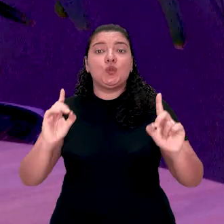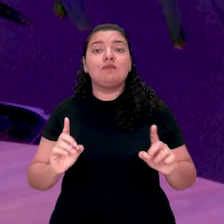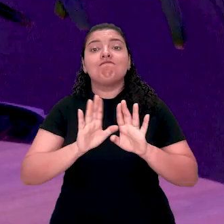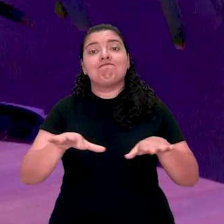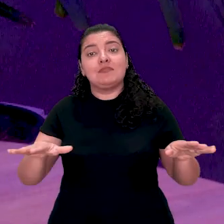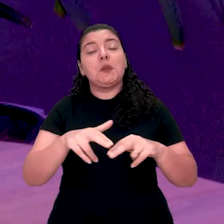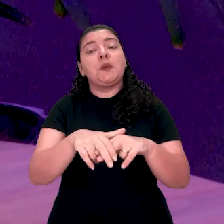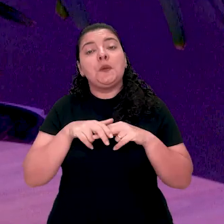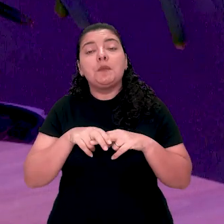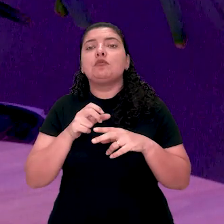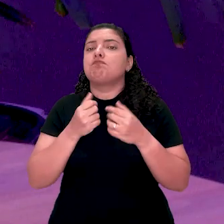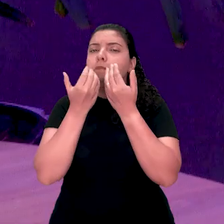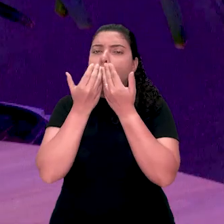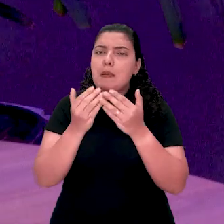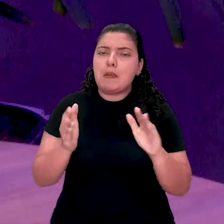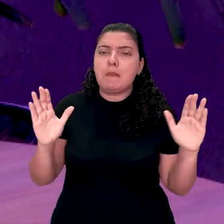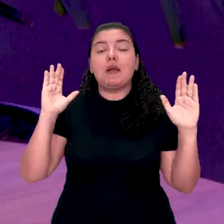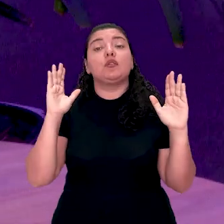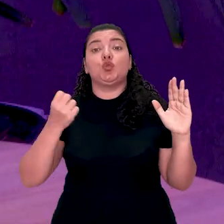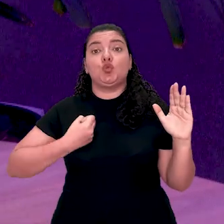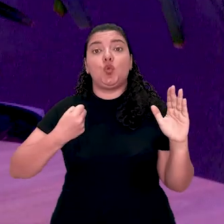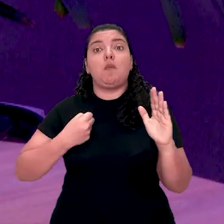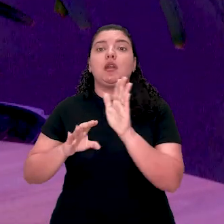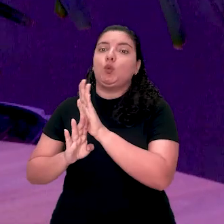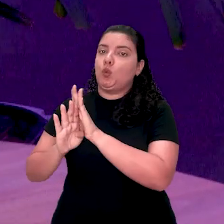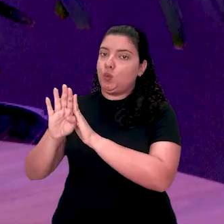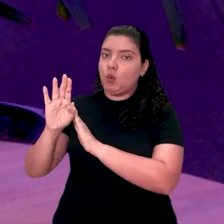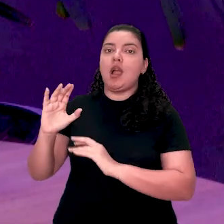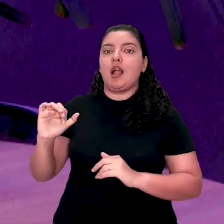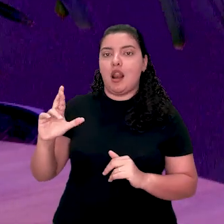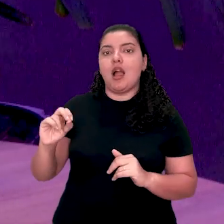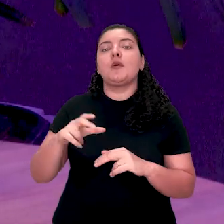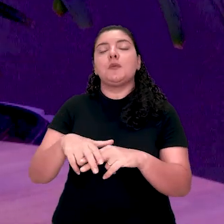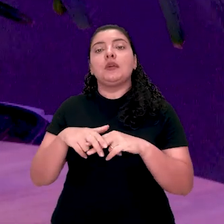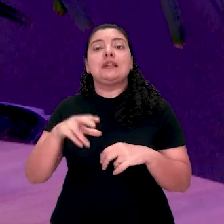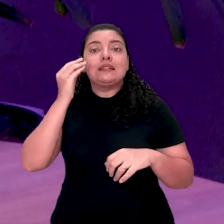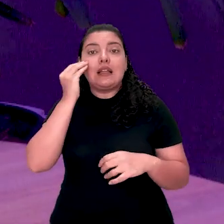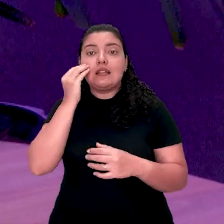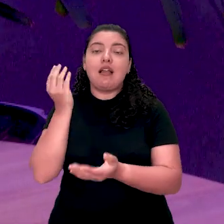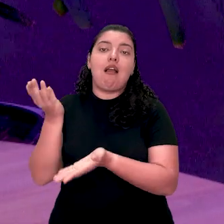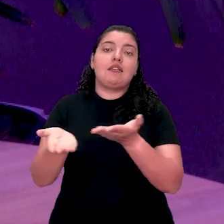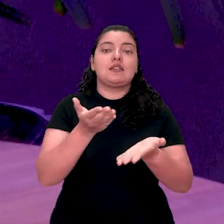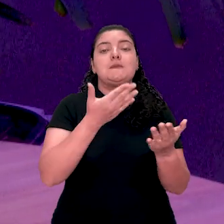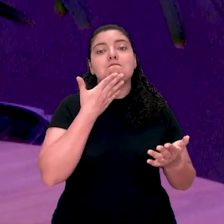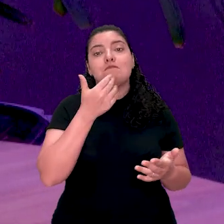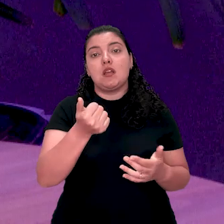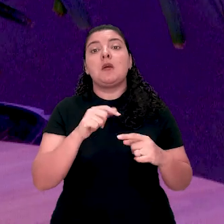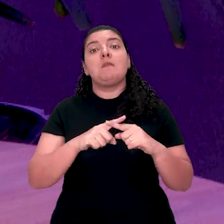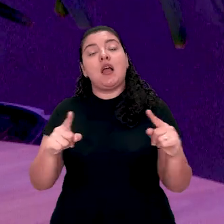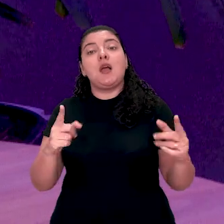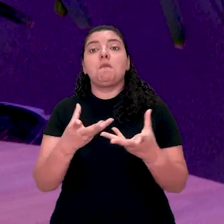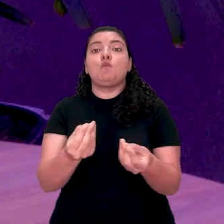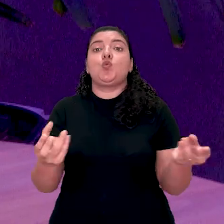se expandindo e vai abrindo mais. Obviamente, o número é crescente. E a gente vai tentando atender da melhor forma possível. Mas muita coisa